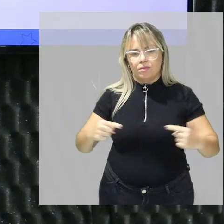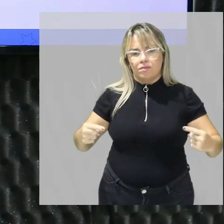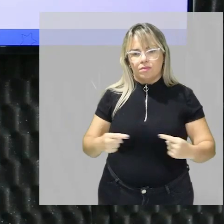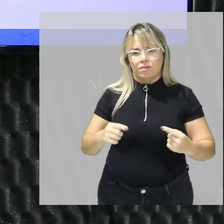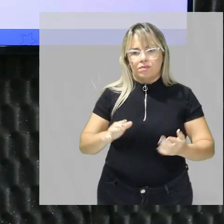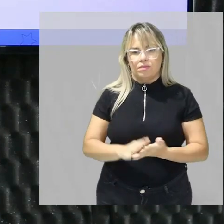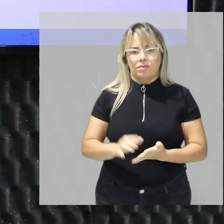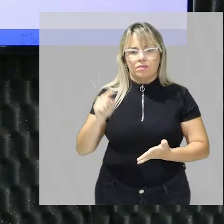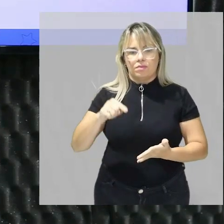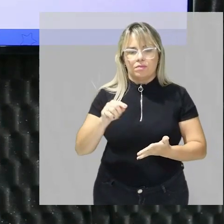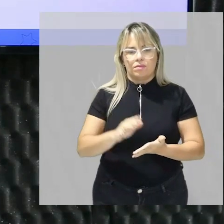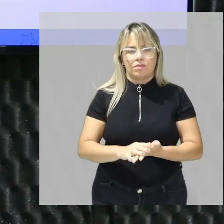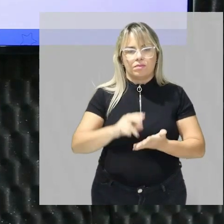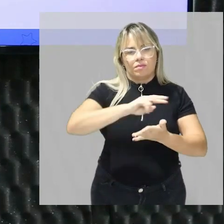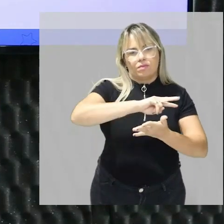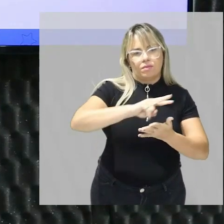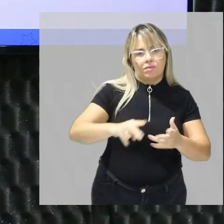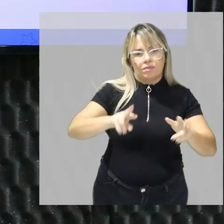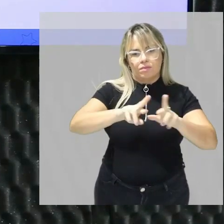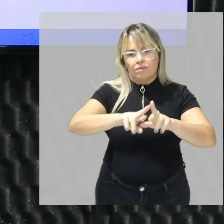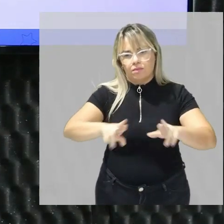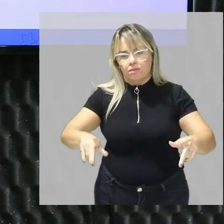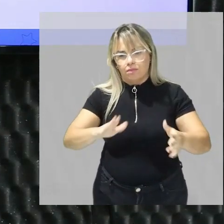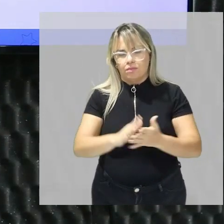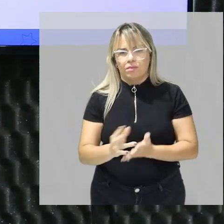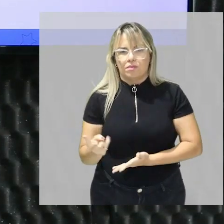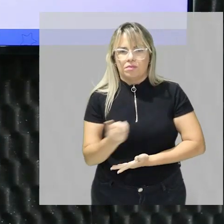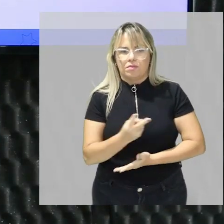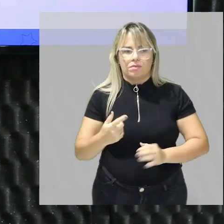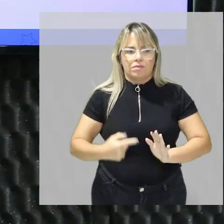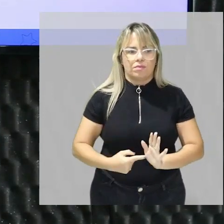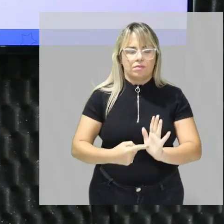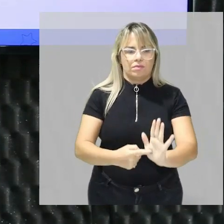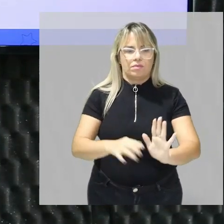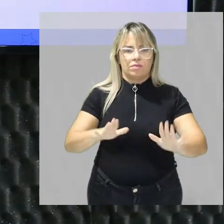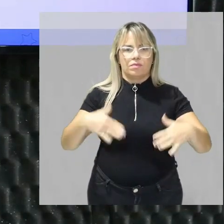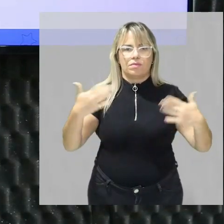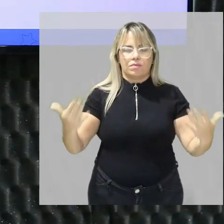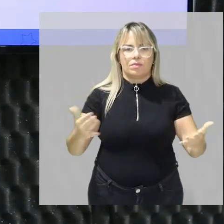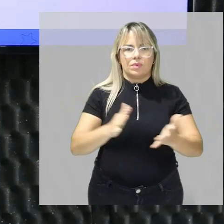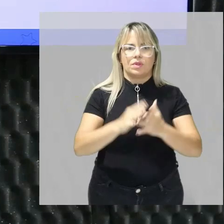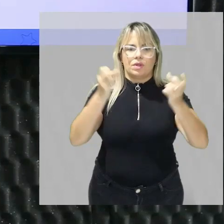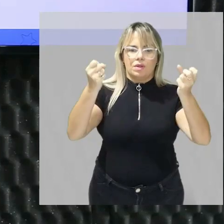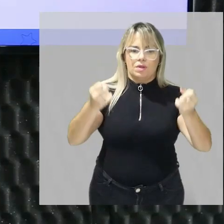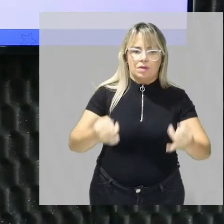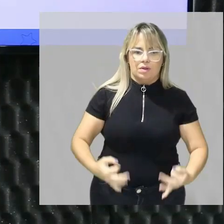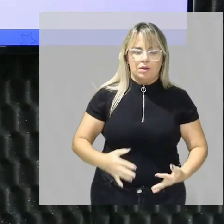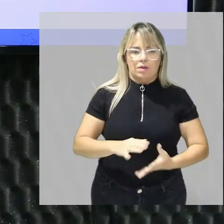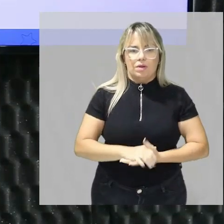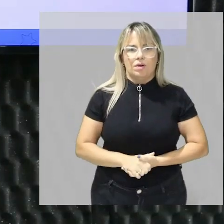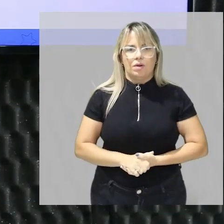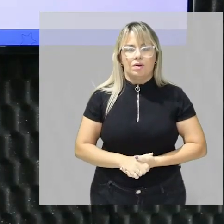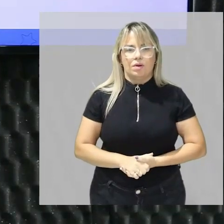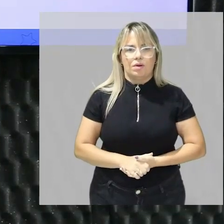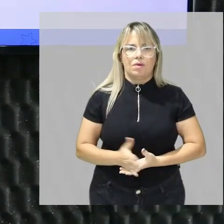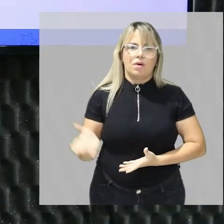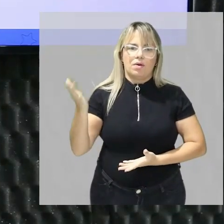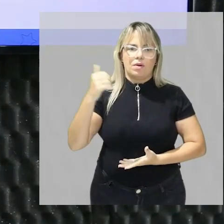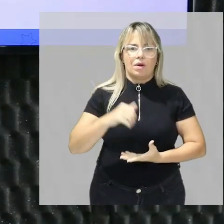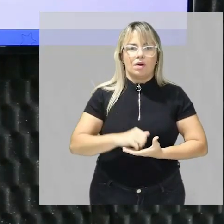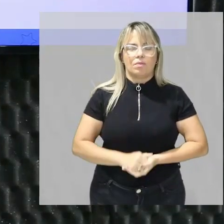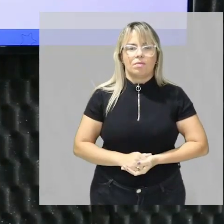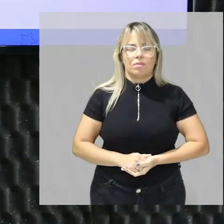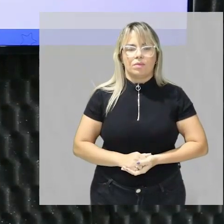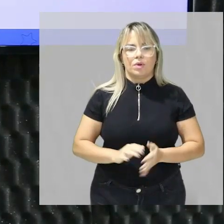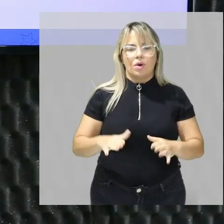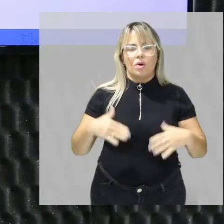competição interespecífica entre as duas espécies? Justificar a resposta. Pessoal, vamos lá.